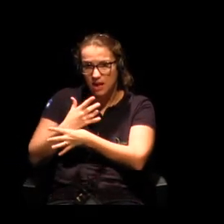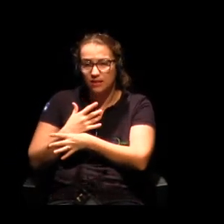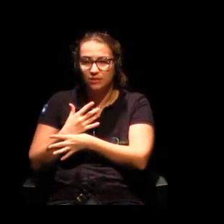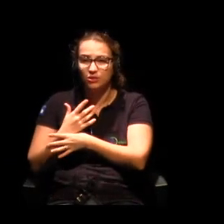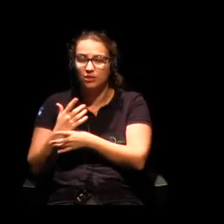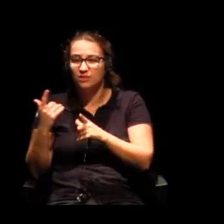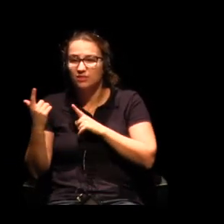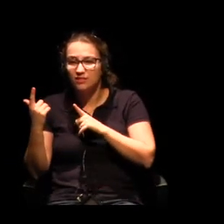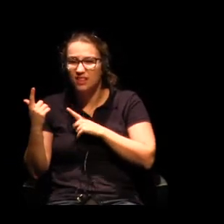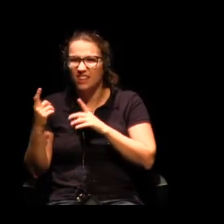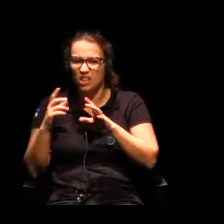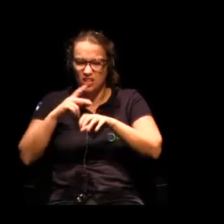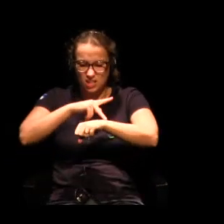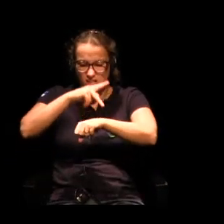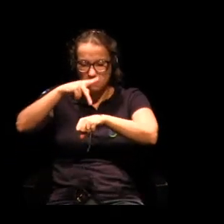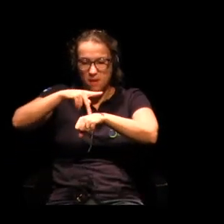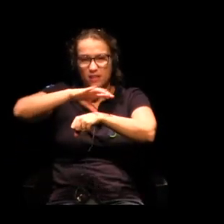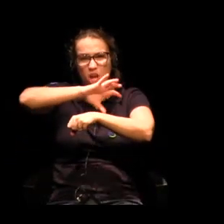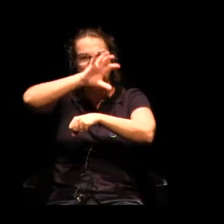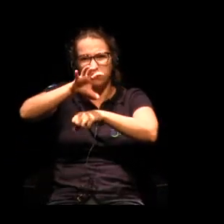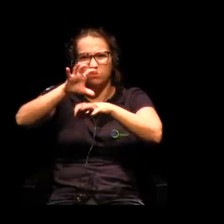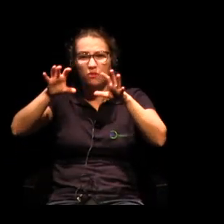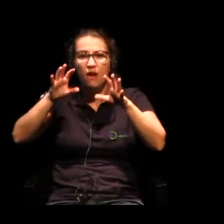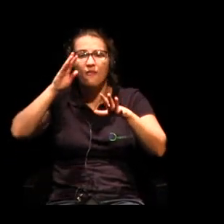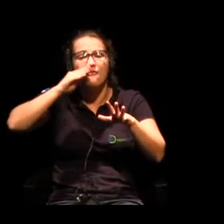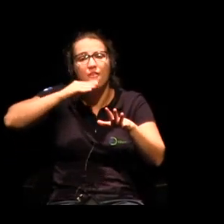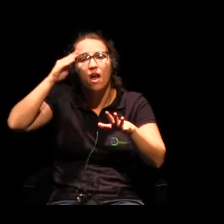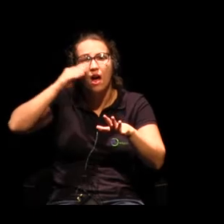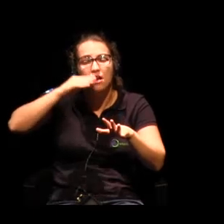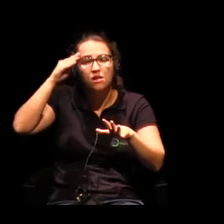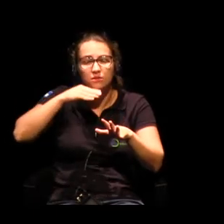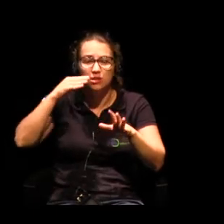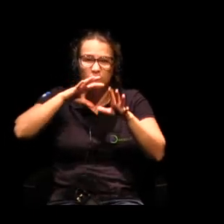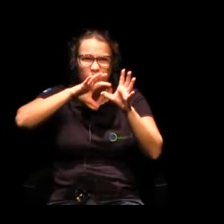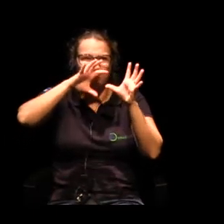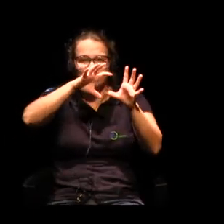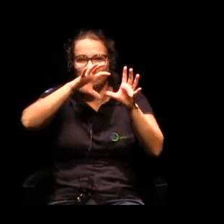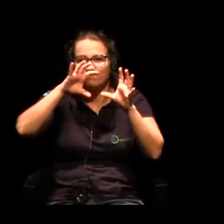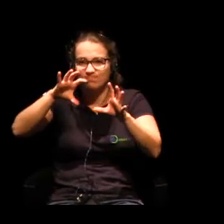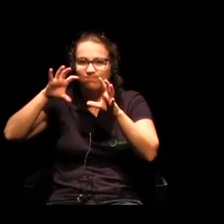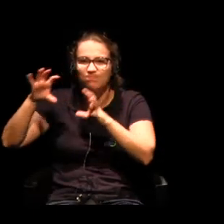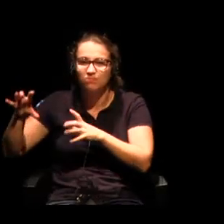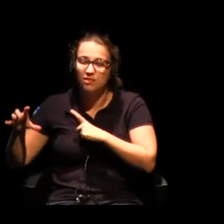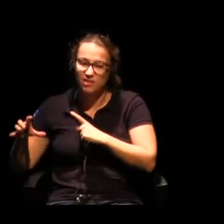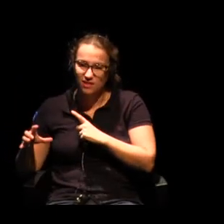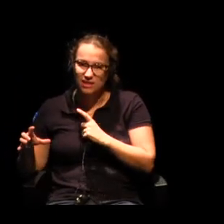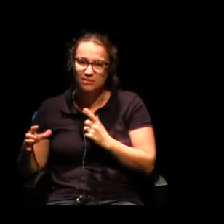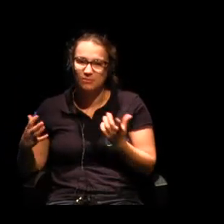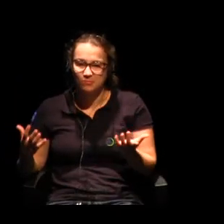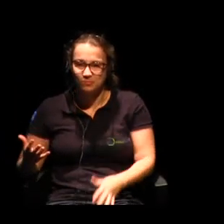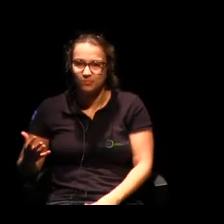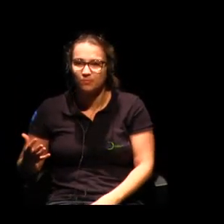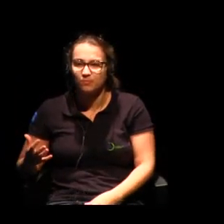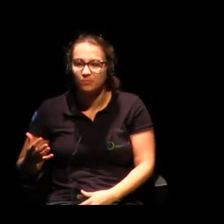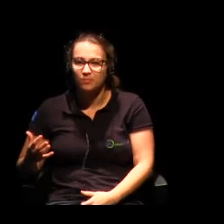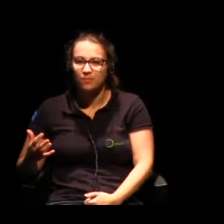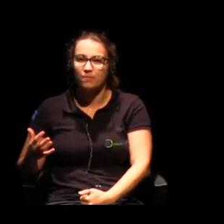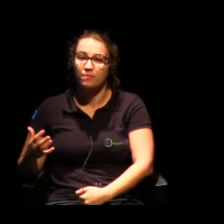pois a cidade está sobre rocha muito frágil e o aquífero